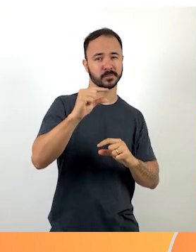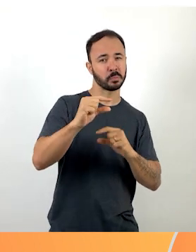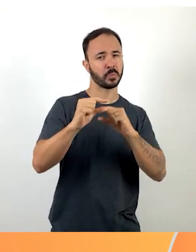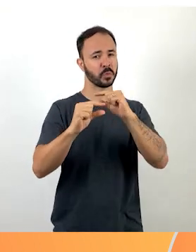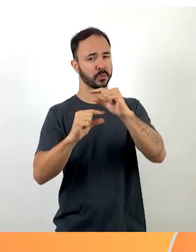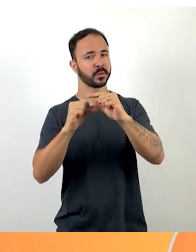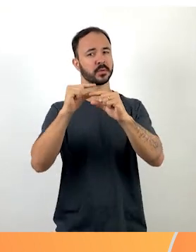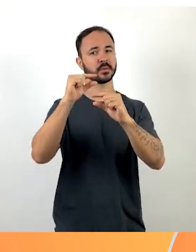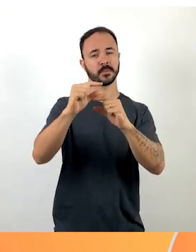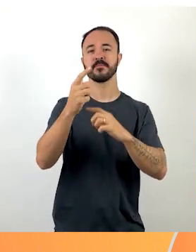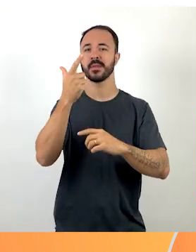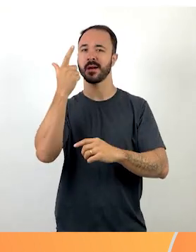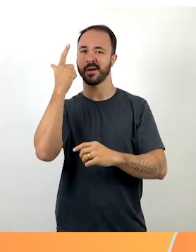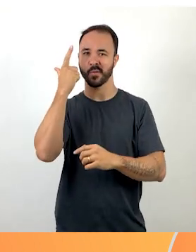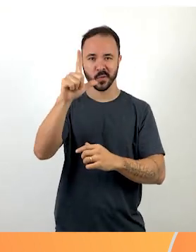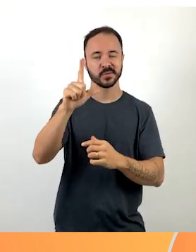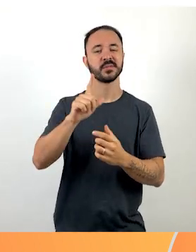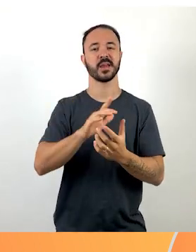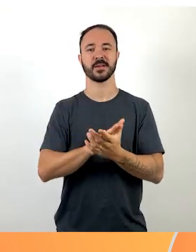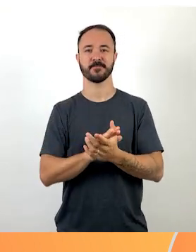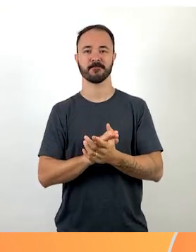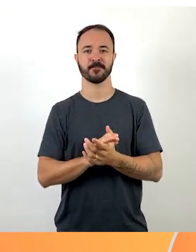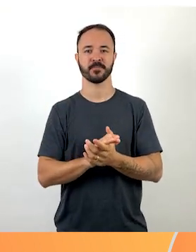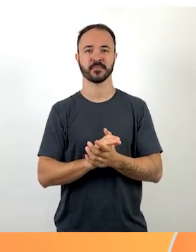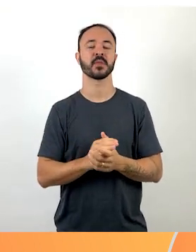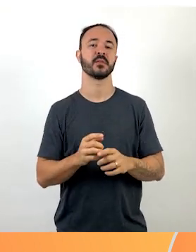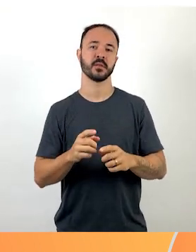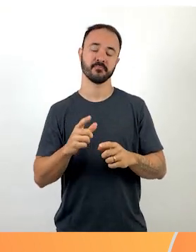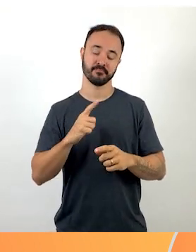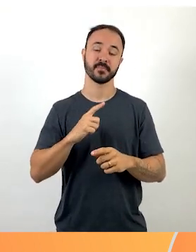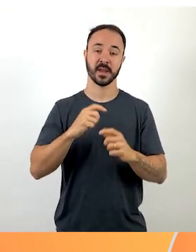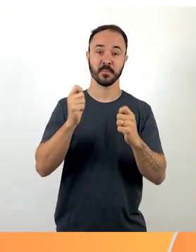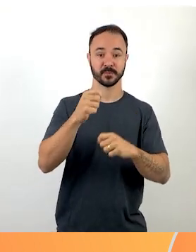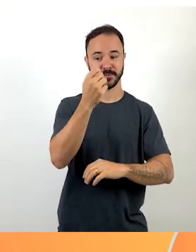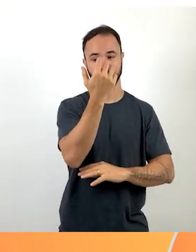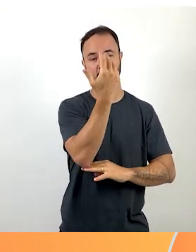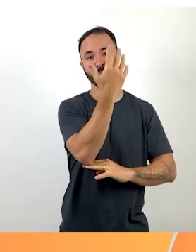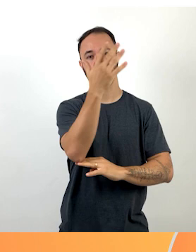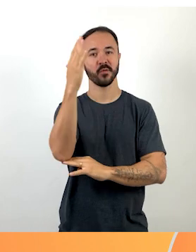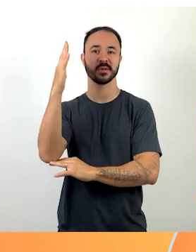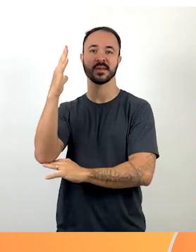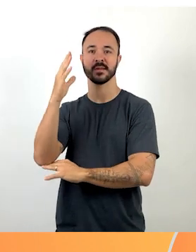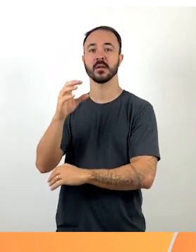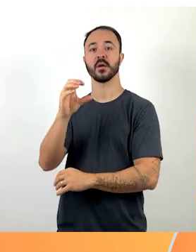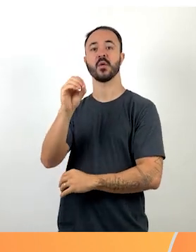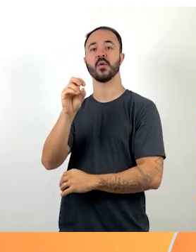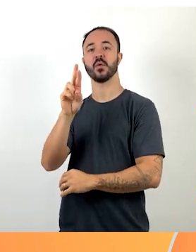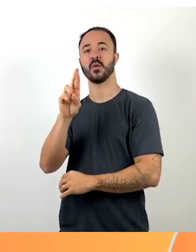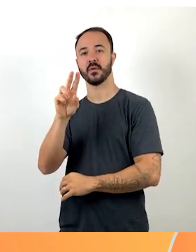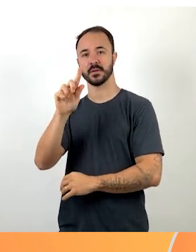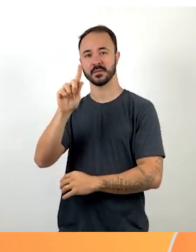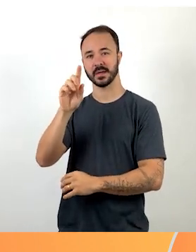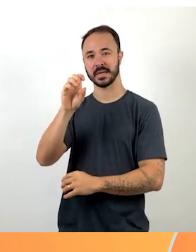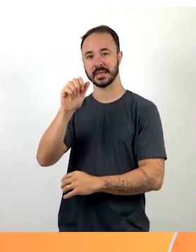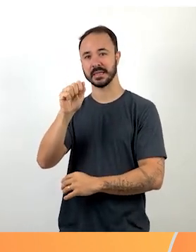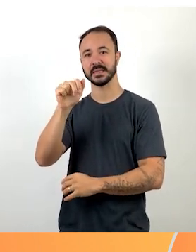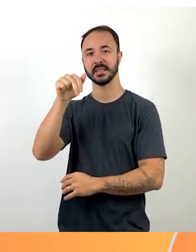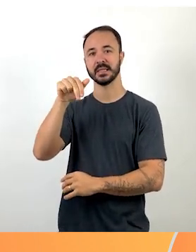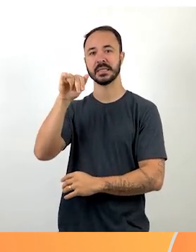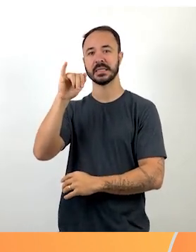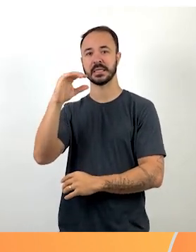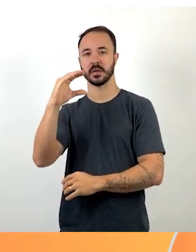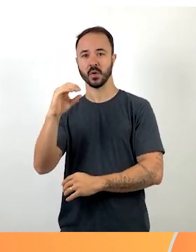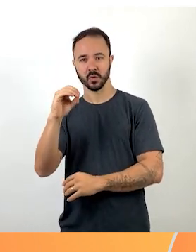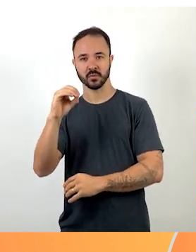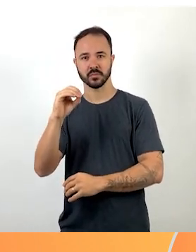escala ou com algumas culturas favoráveis o cultivo orgânico. O que é o cultivo orgânico? O cultivo orgânico ele